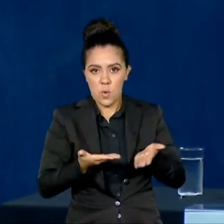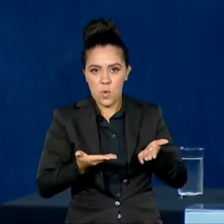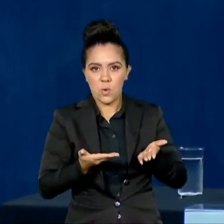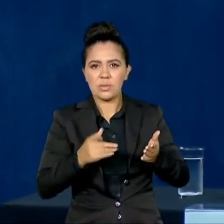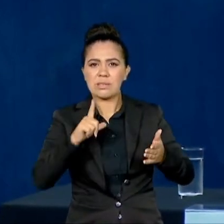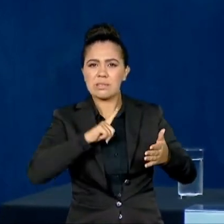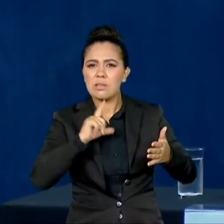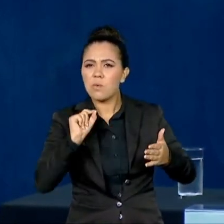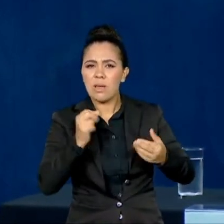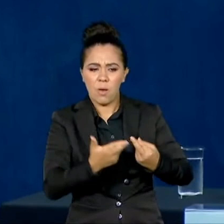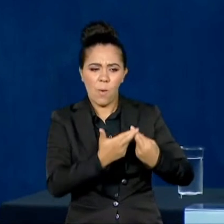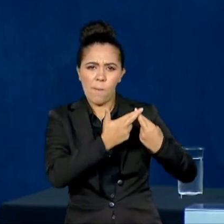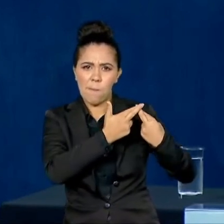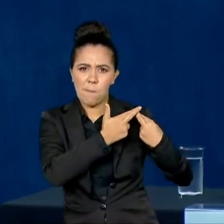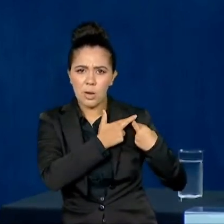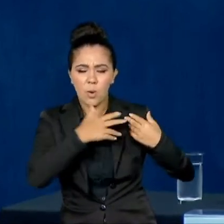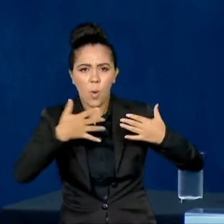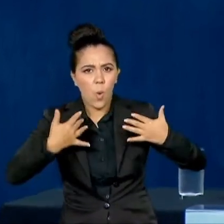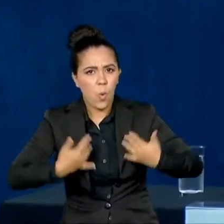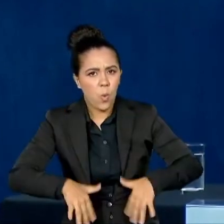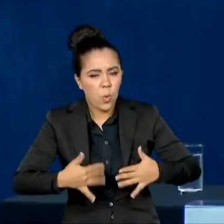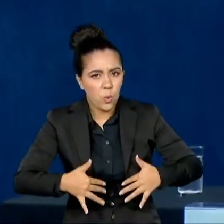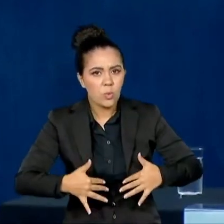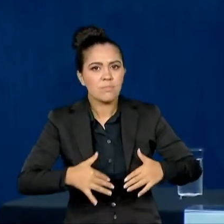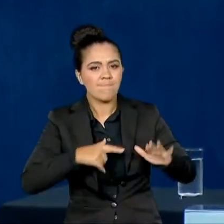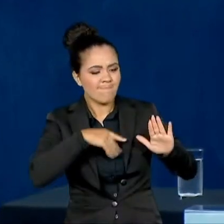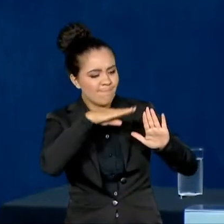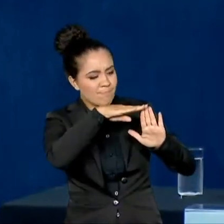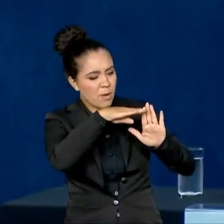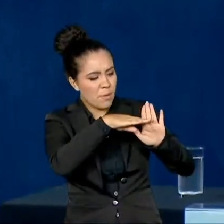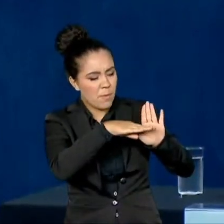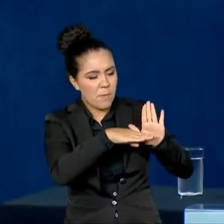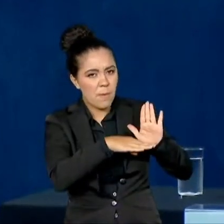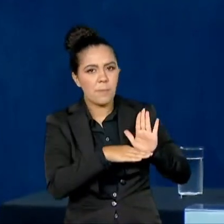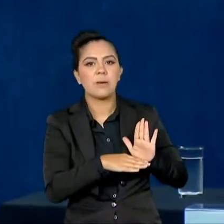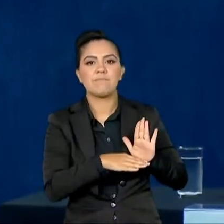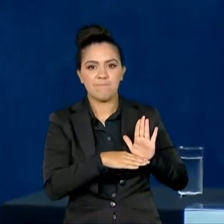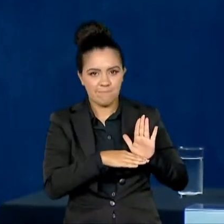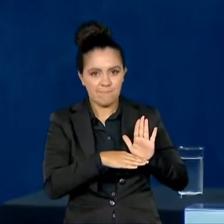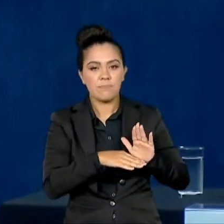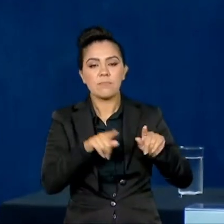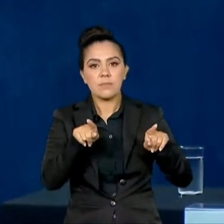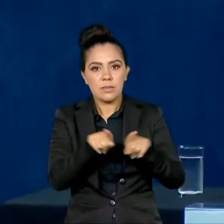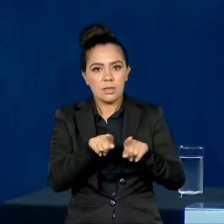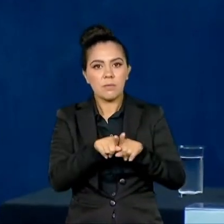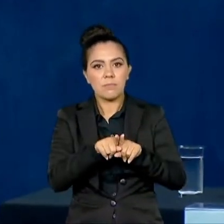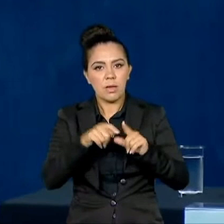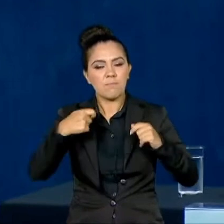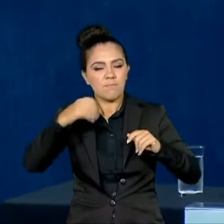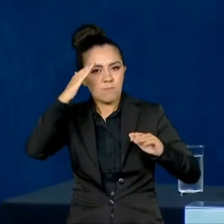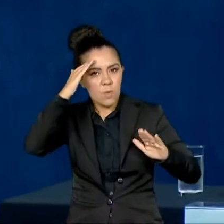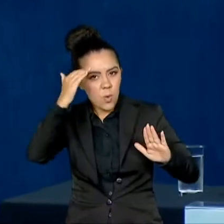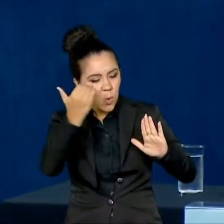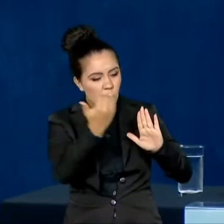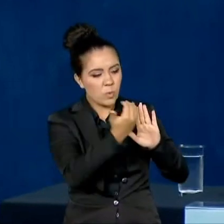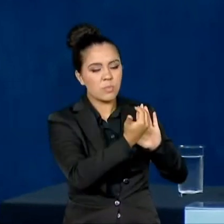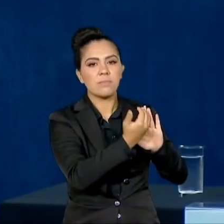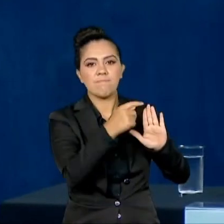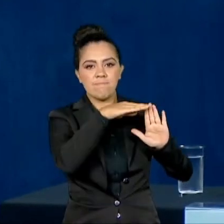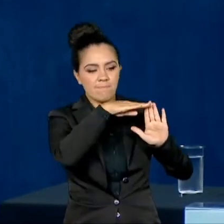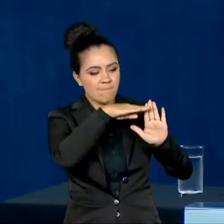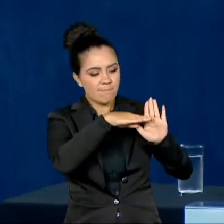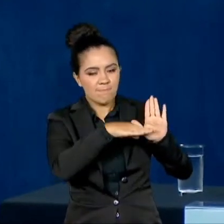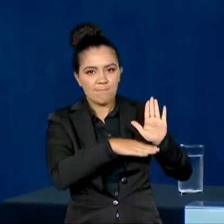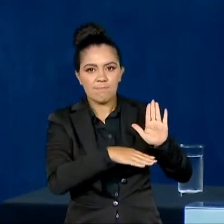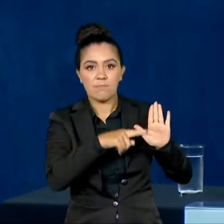tantas competências inéditas e requalificadas. Cumpre que nos portemos sob a inspiração